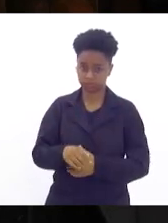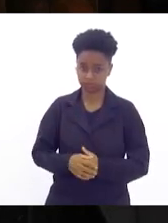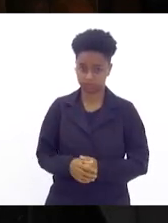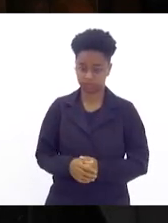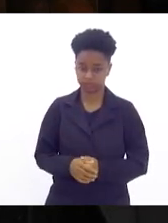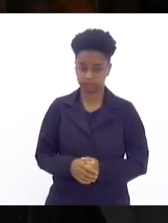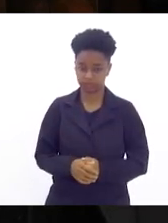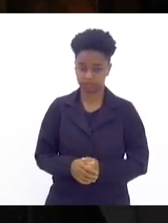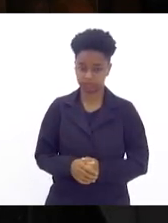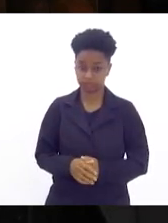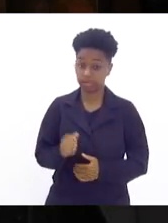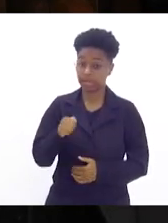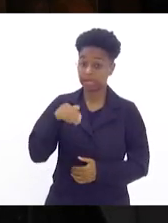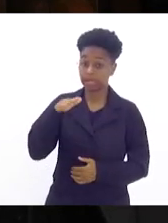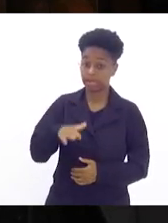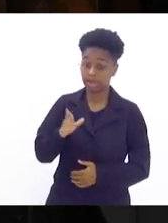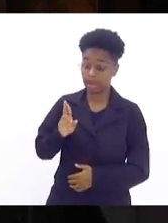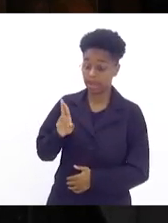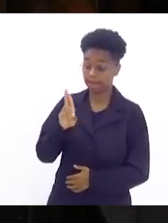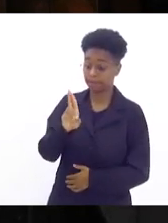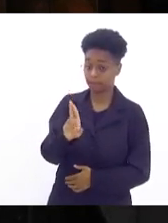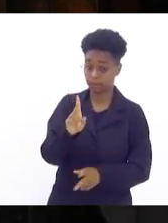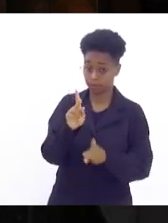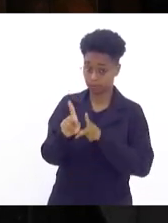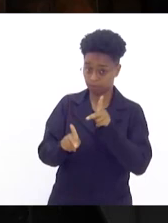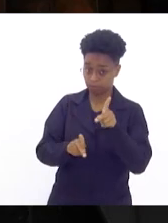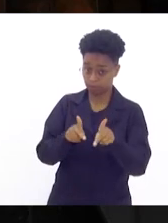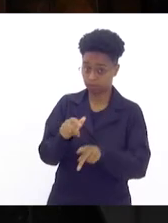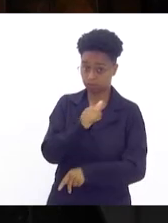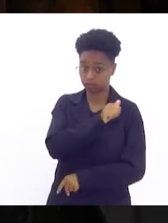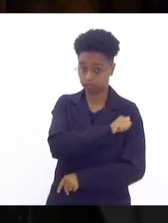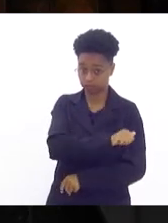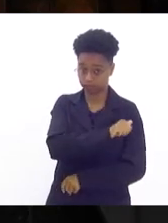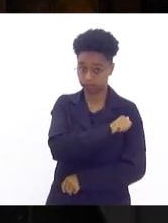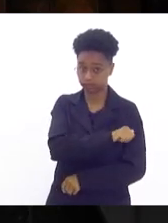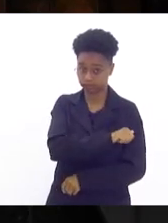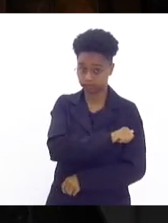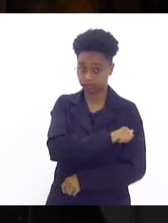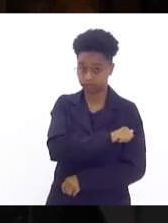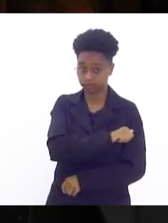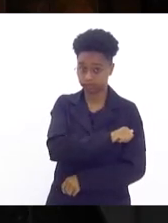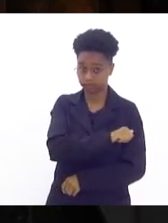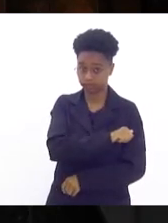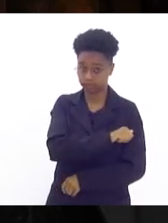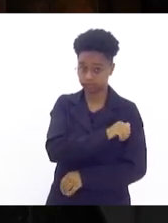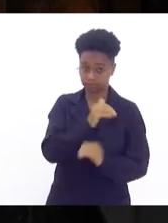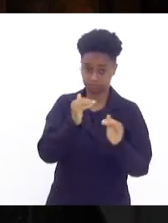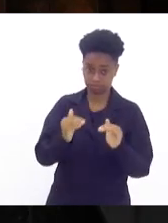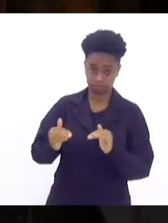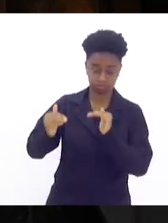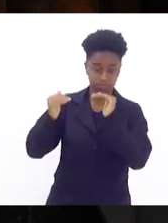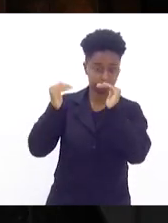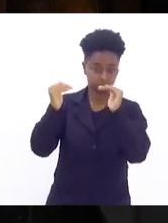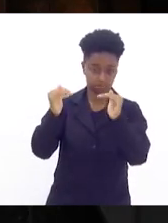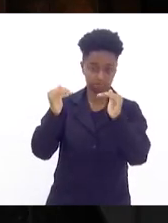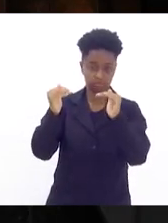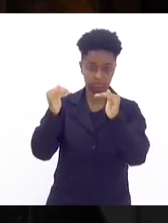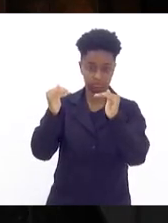quem representa o povo do Estado do Rio de Janeiro na sua soberania